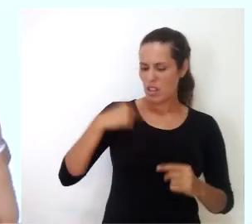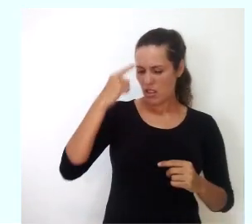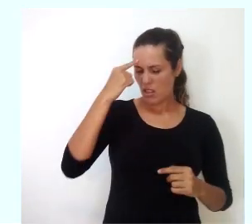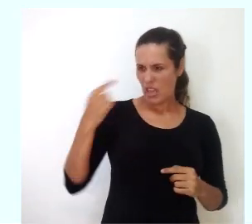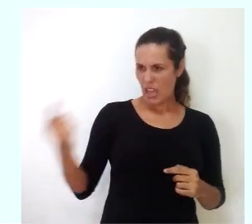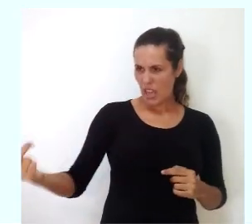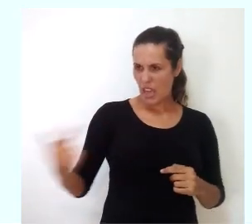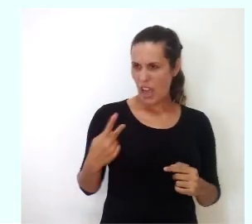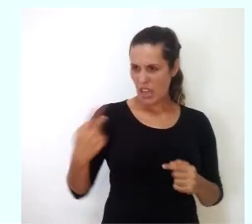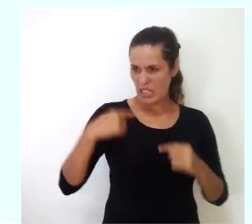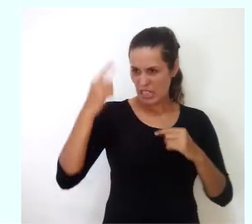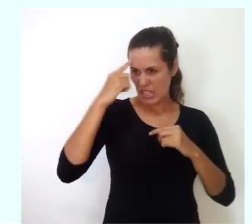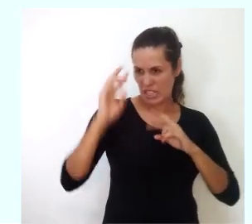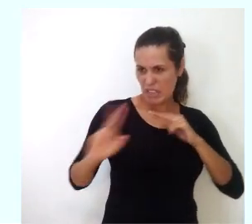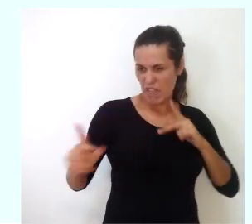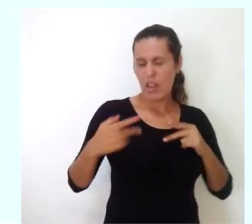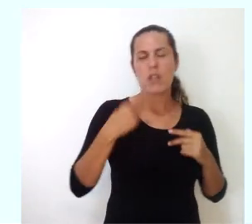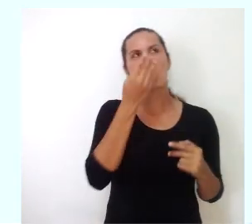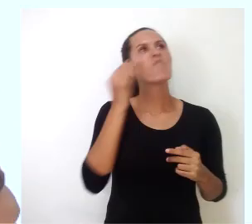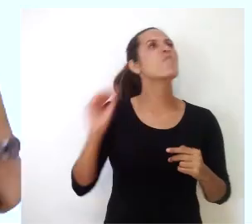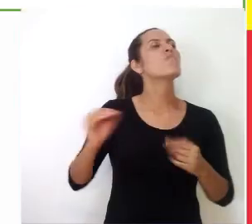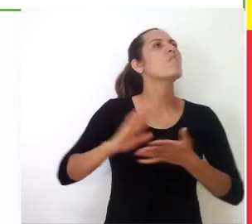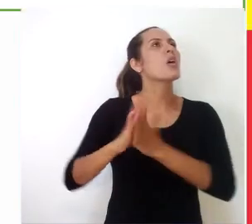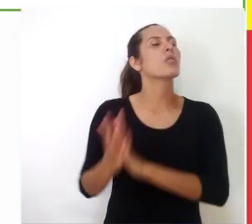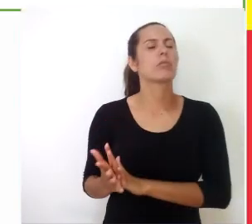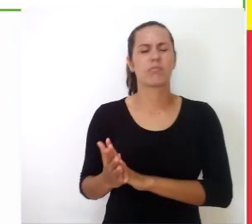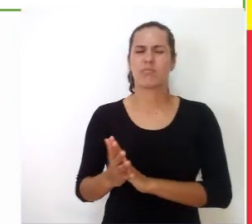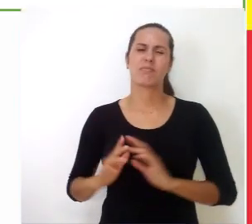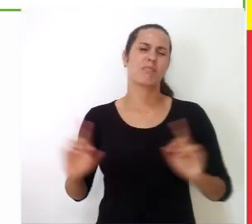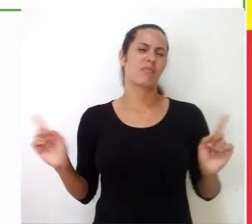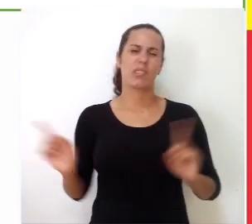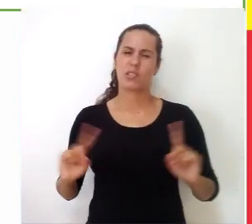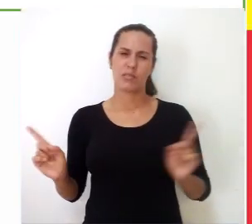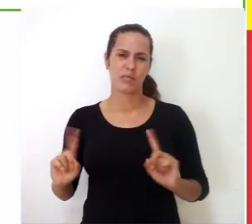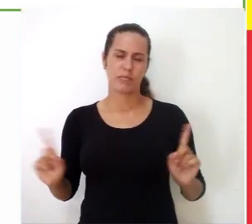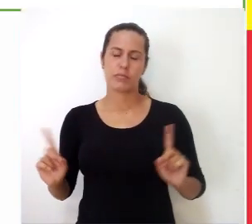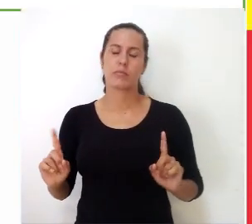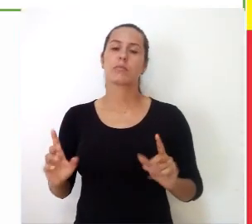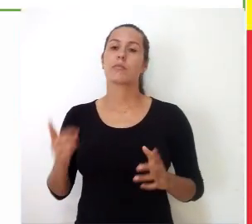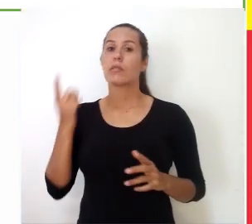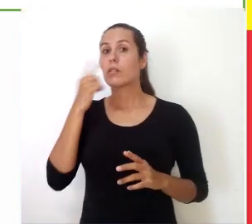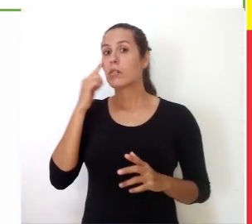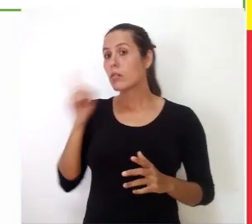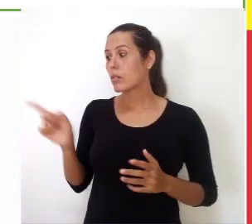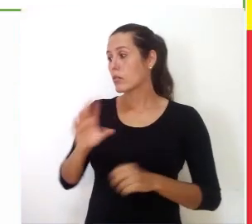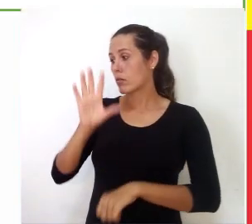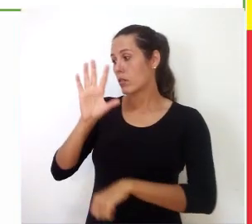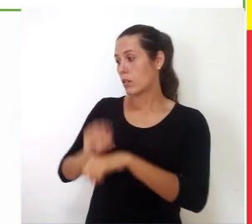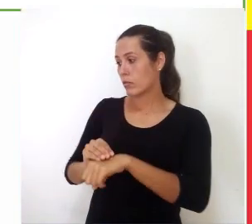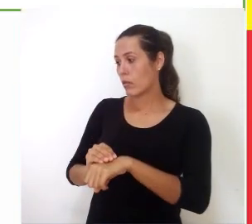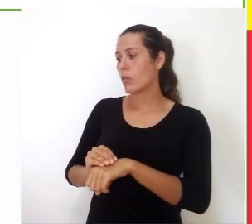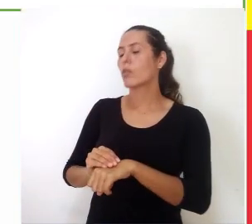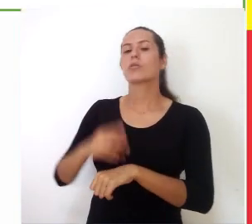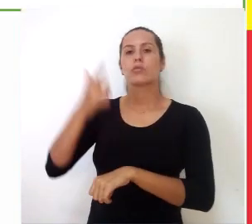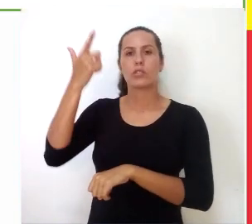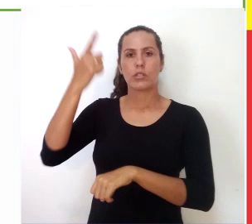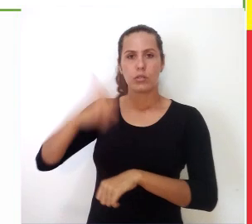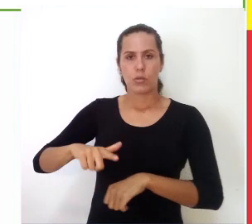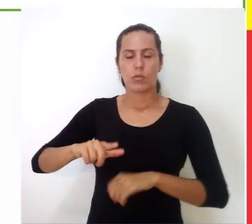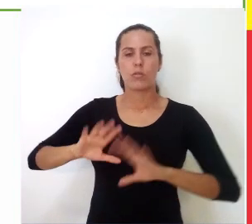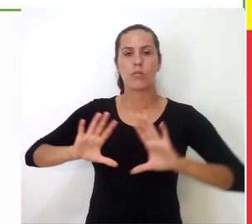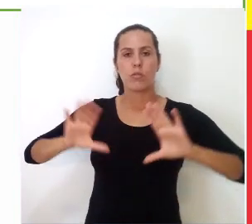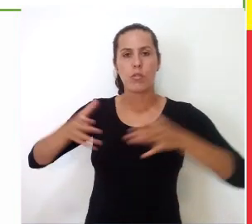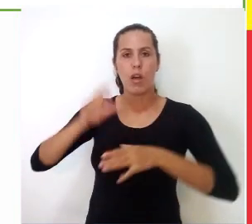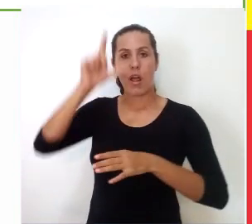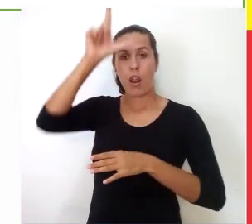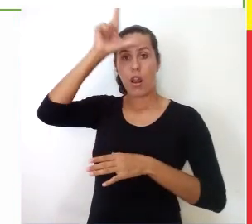reflexões importantes. E aqui nós temos mais uma vez uma foto, vejam, de vários líderes religiosos, certo? Olha aí,